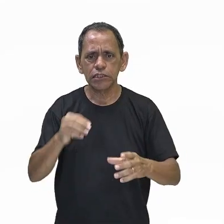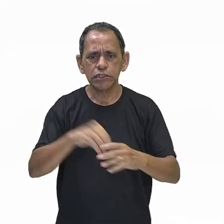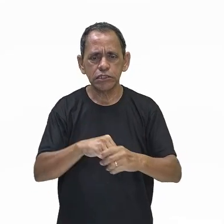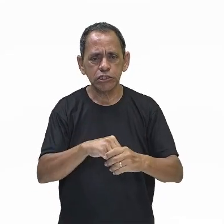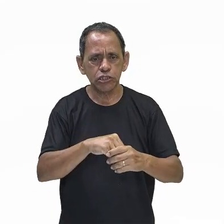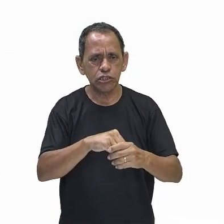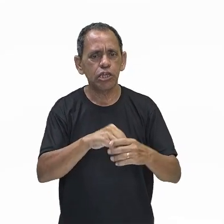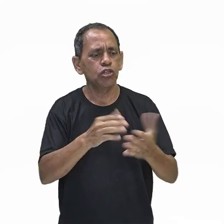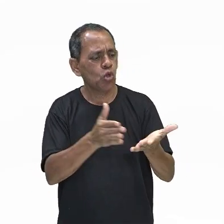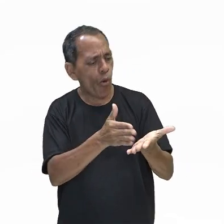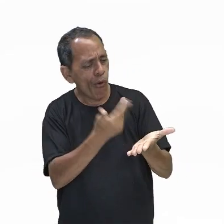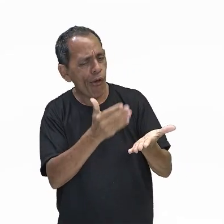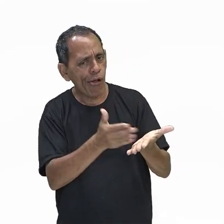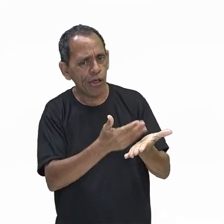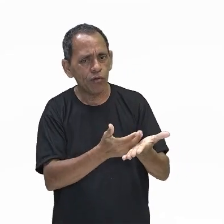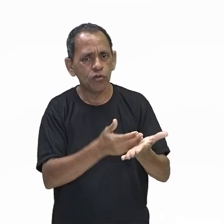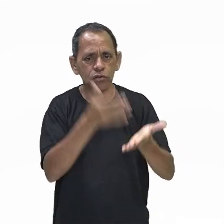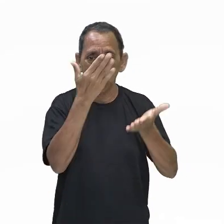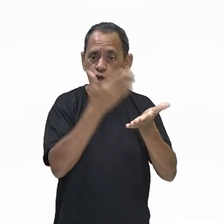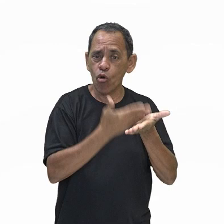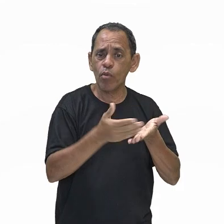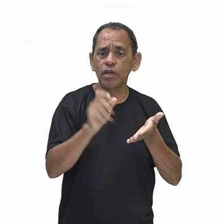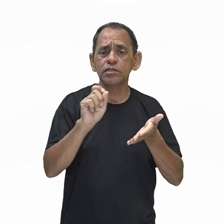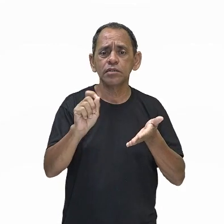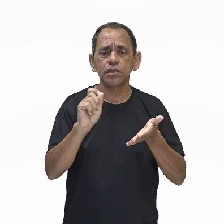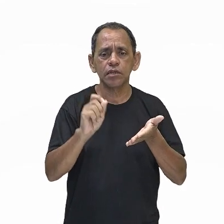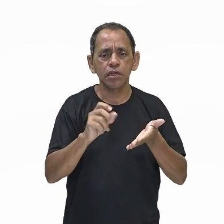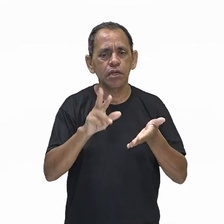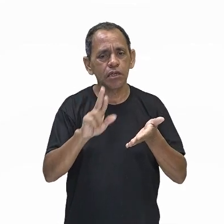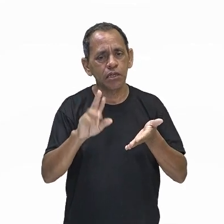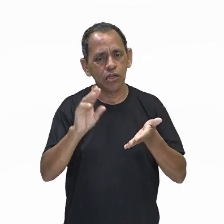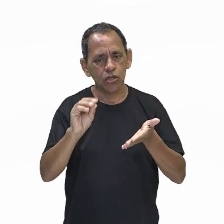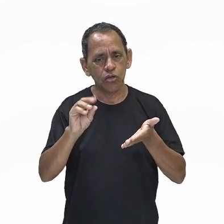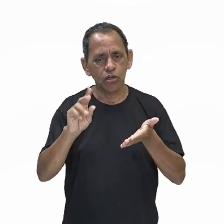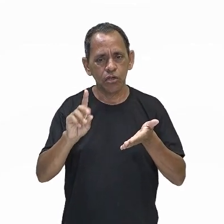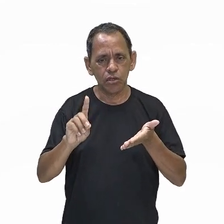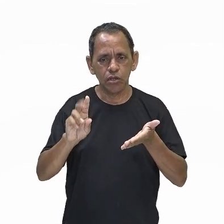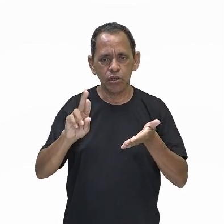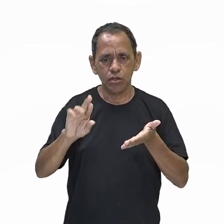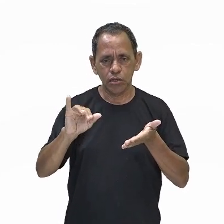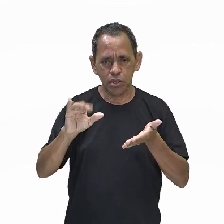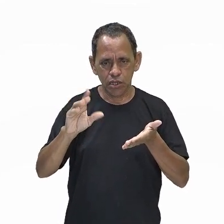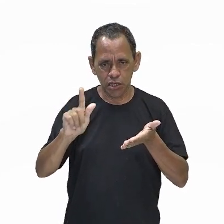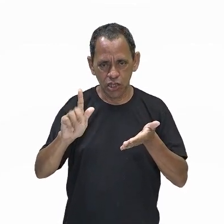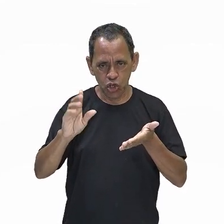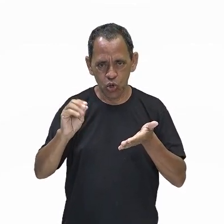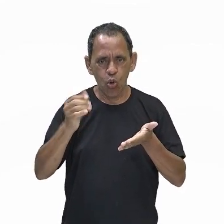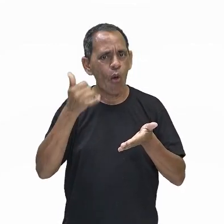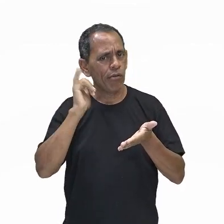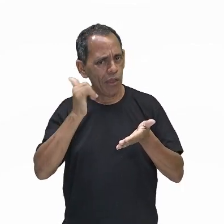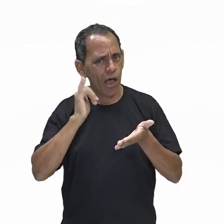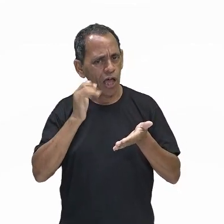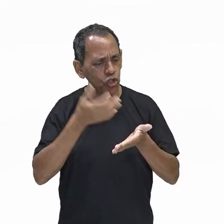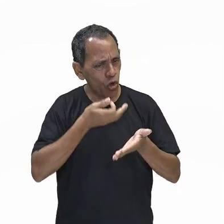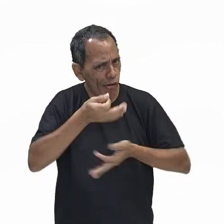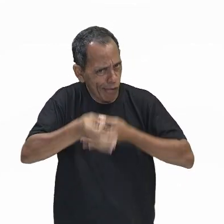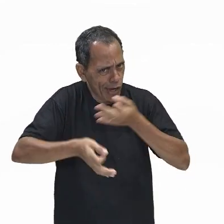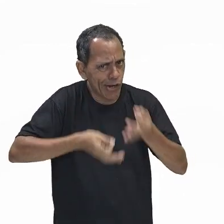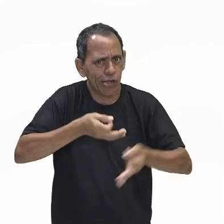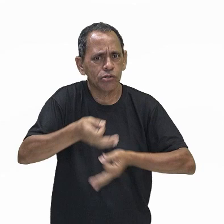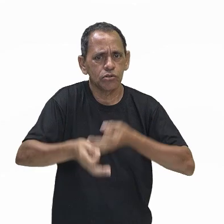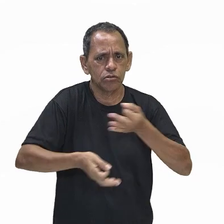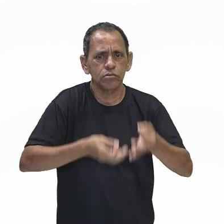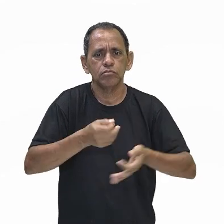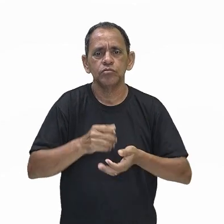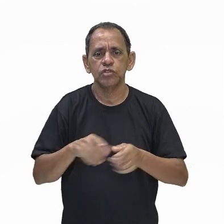gente começa com o Rodrigo SM, que ele é o narrador, certo? Ele é um narrador bem crítico.